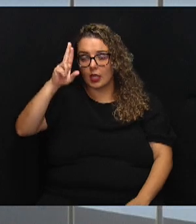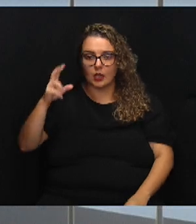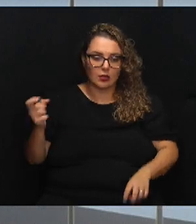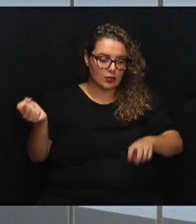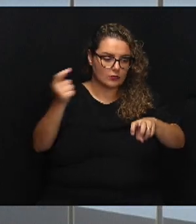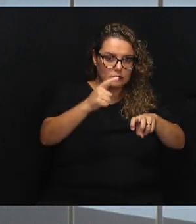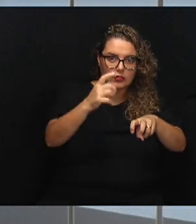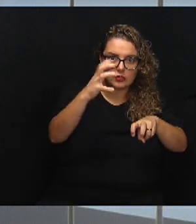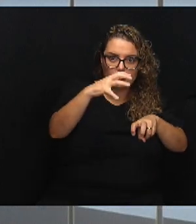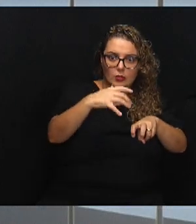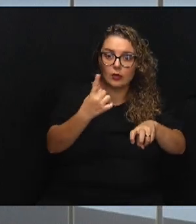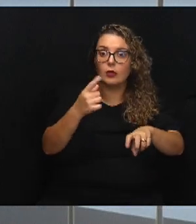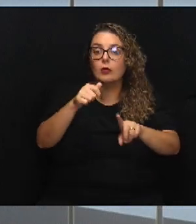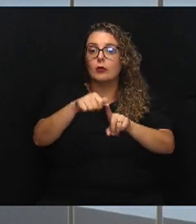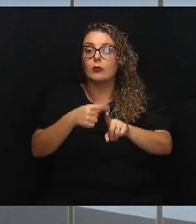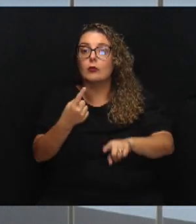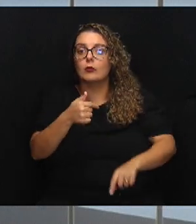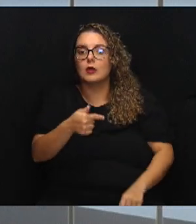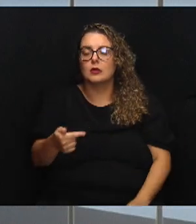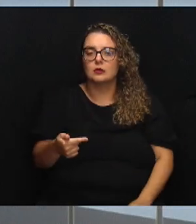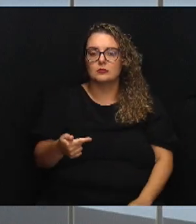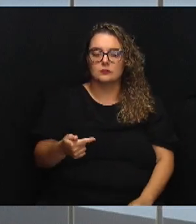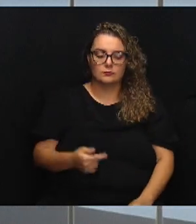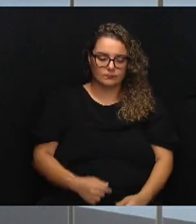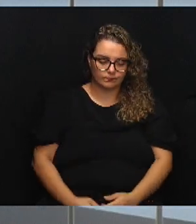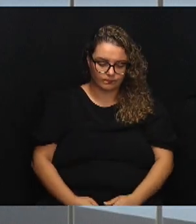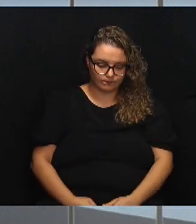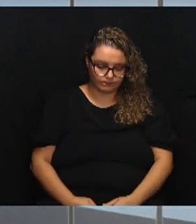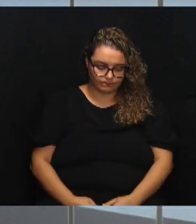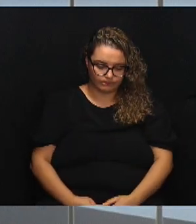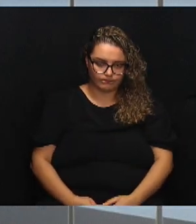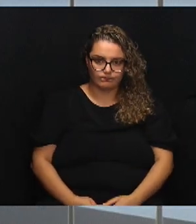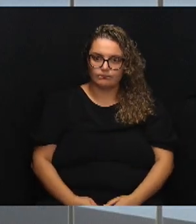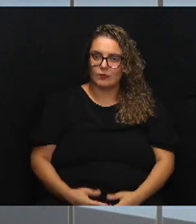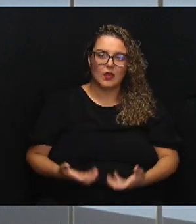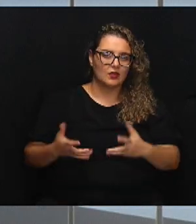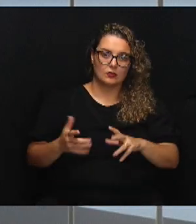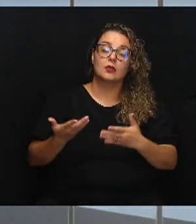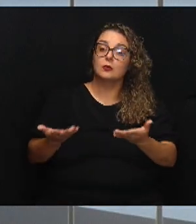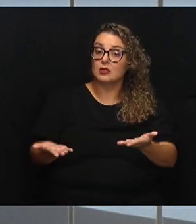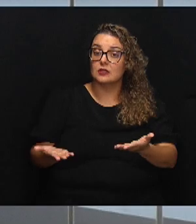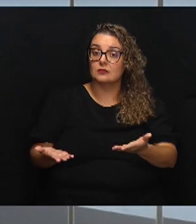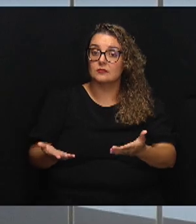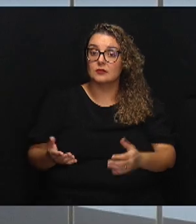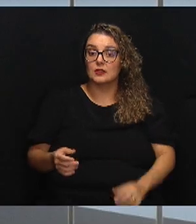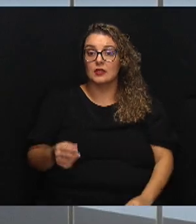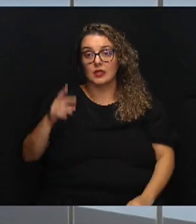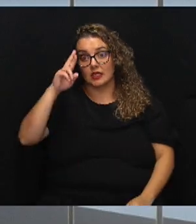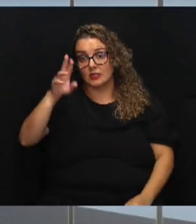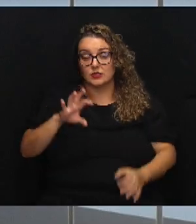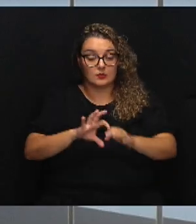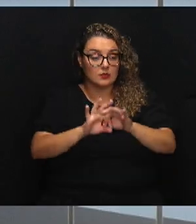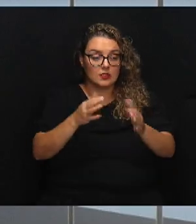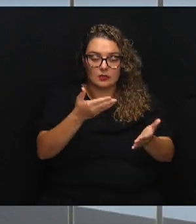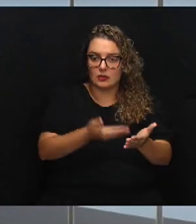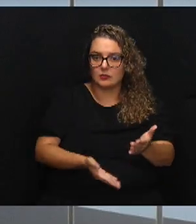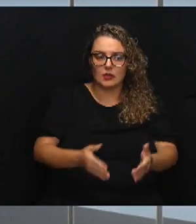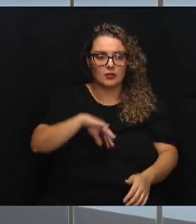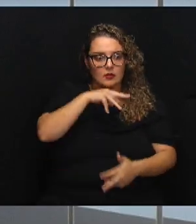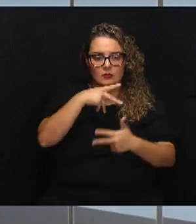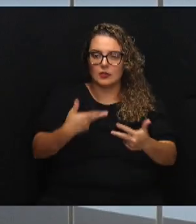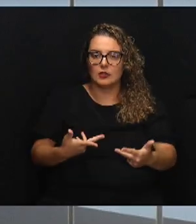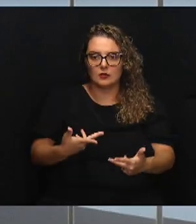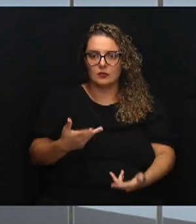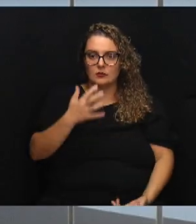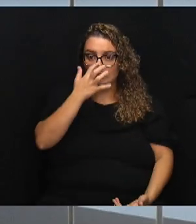sol, de chuva, um mês, uma semana? Aí ela olhava assim, eu não quero. Eu falei, então, a senhora tirou a liberdade do animal. A senhora pegou um animal, a